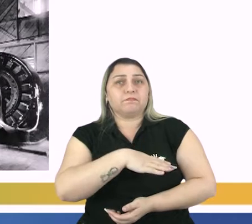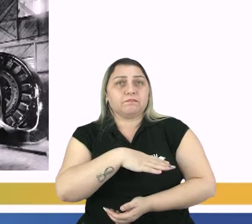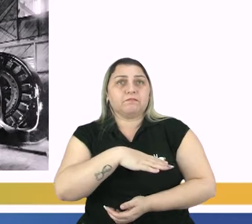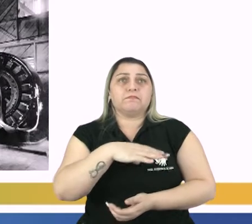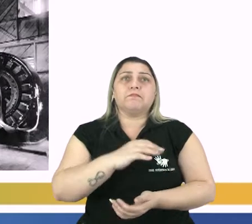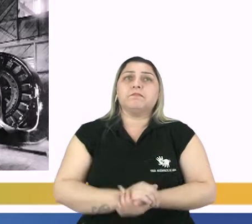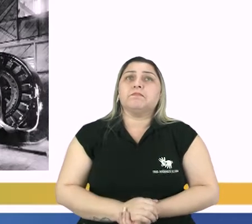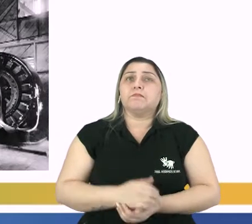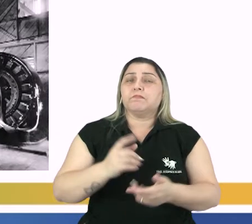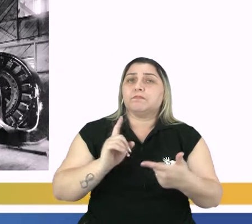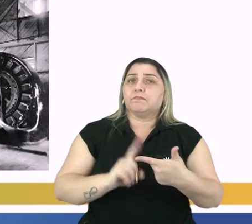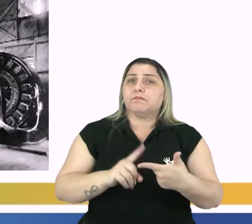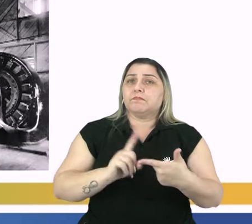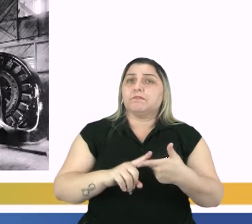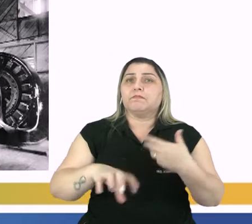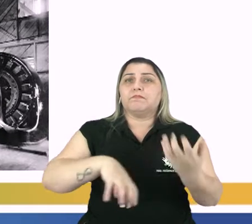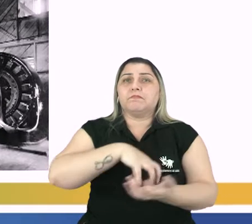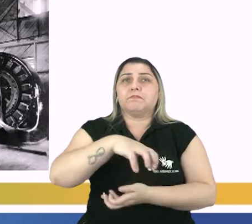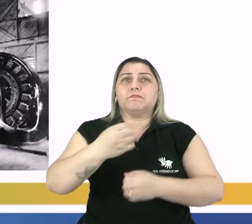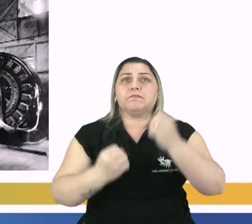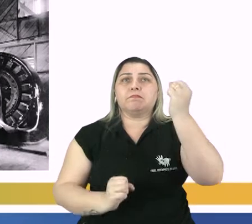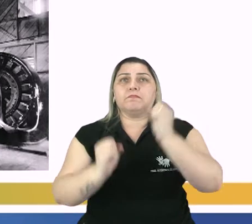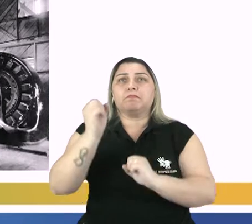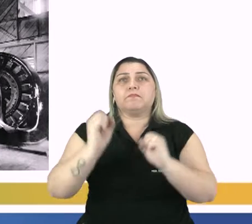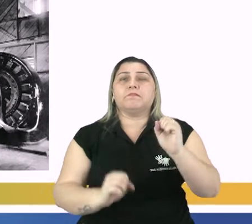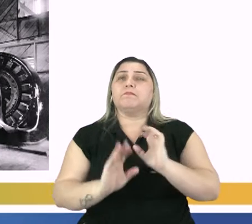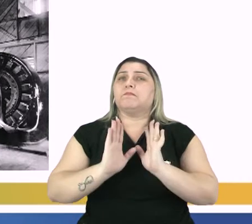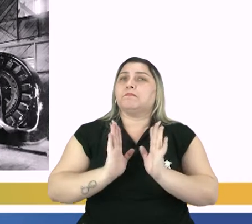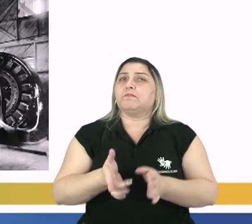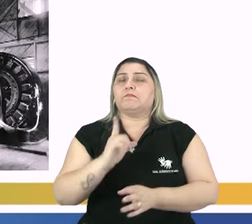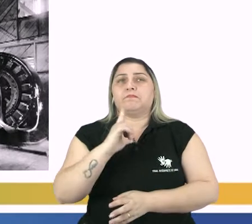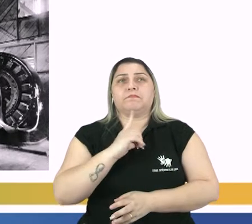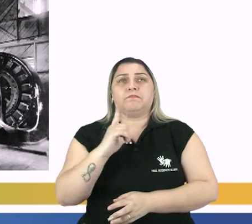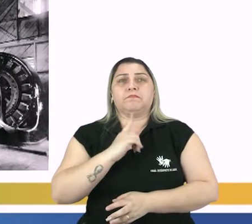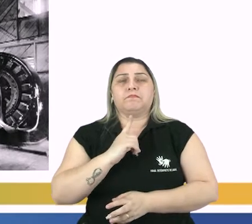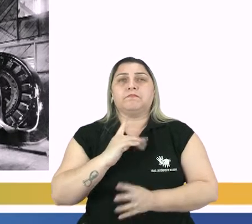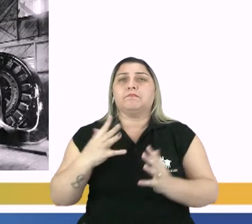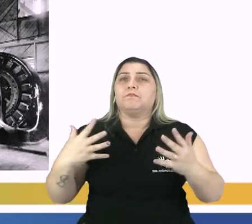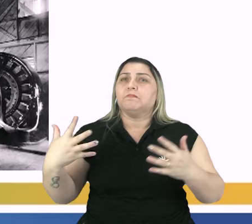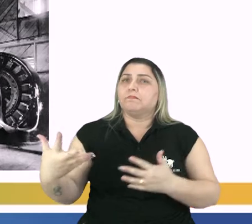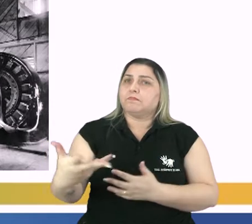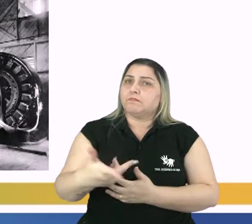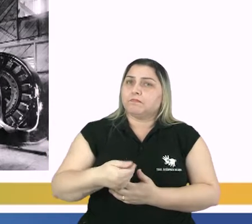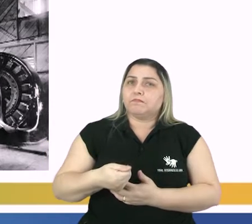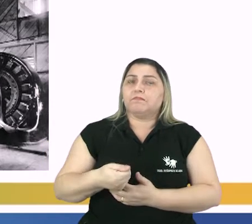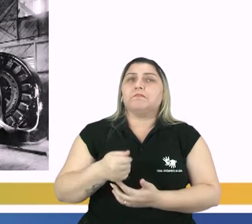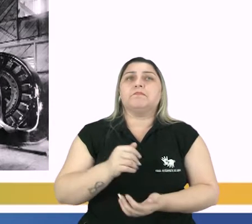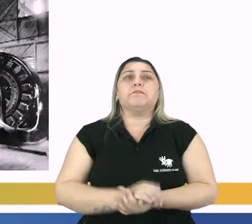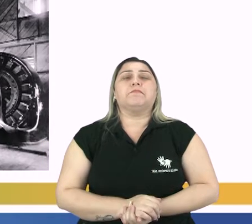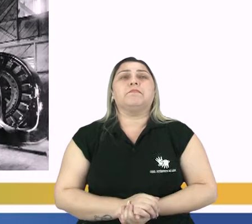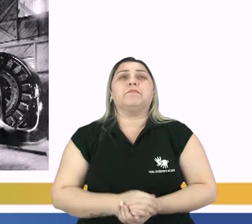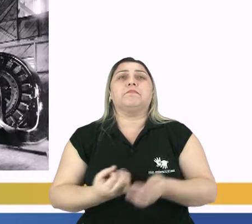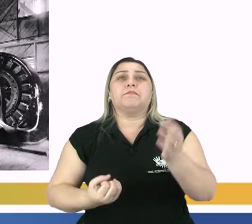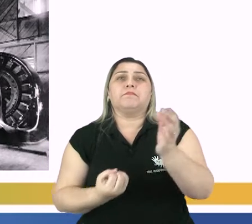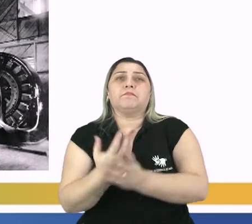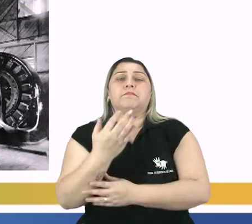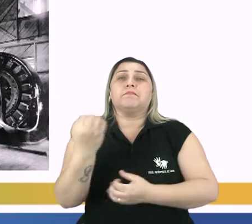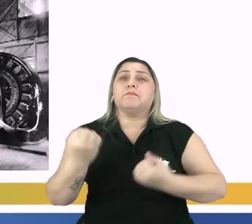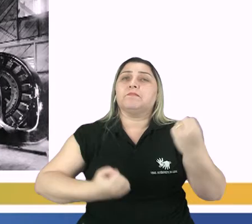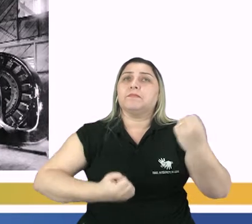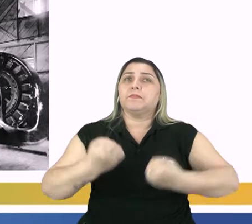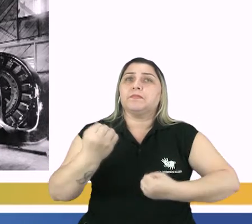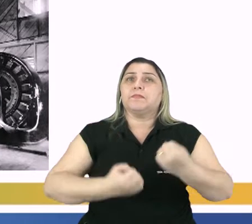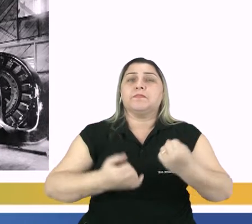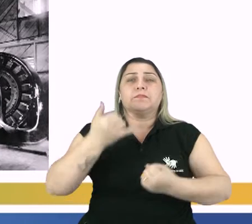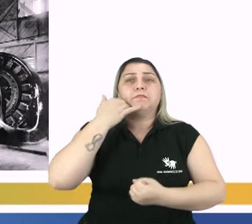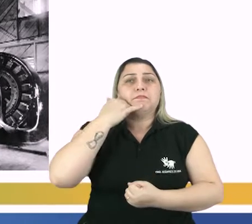urbanização. Na segunda Revolução Industrial, já teve aí o aprimoramento, aí, o surgimento do automóvel,